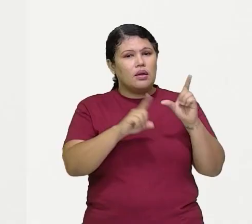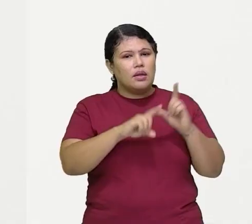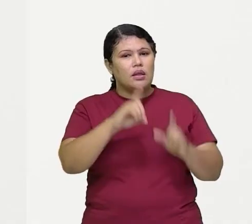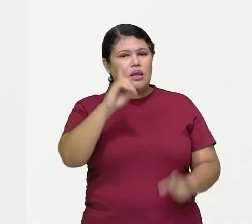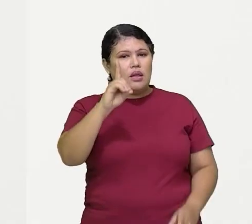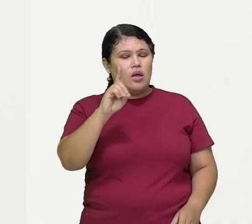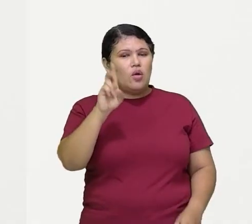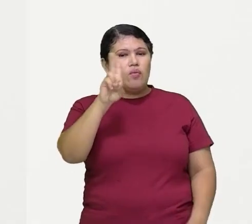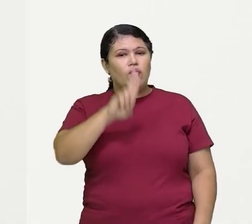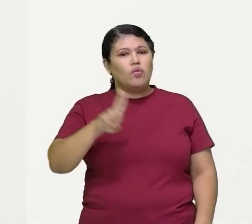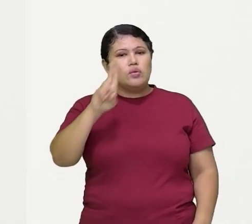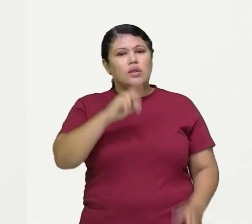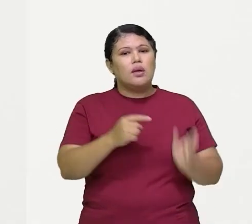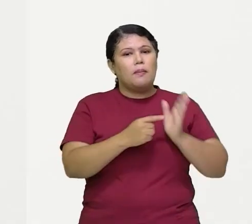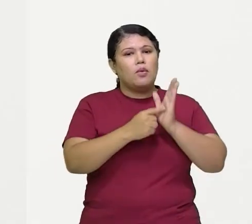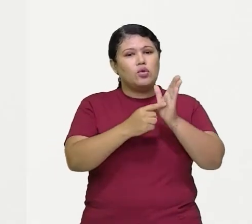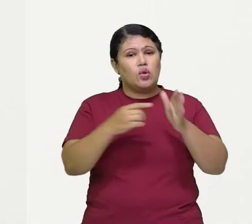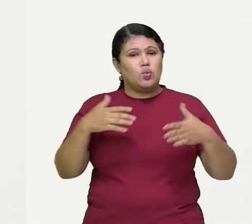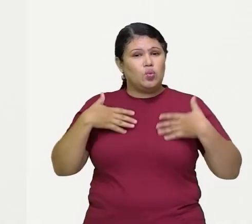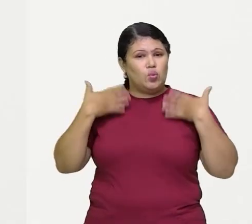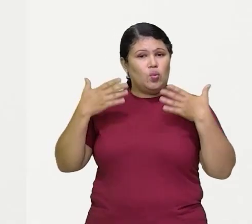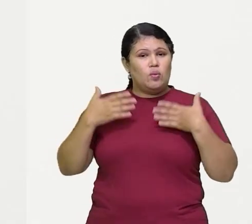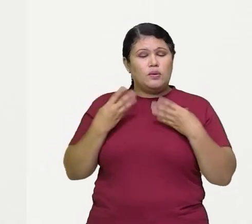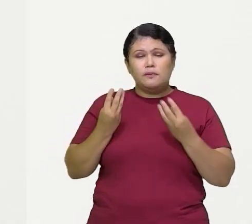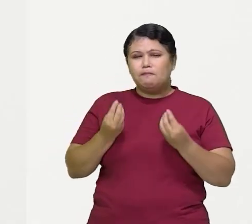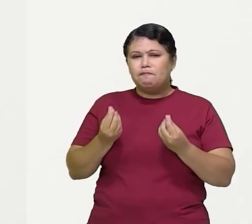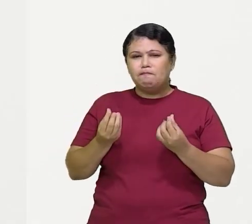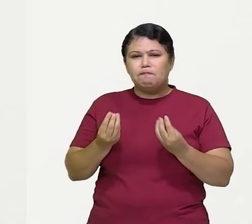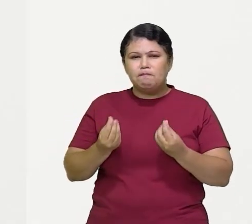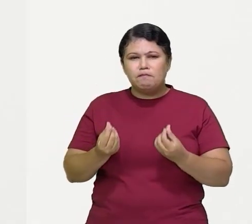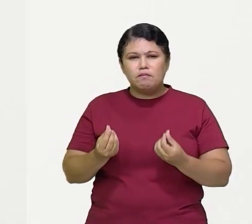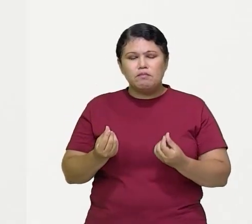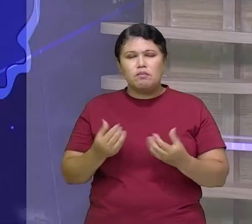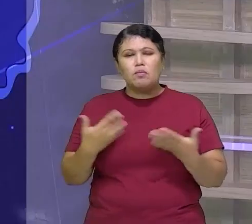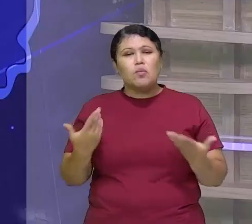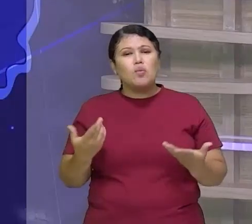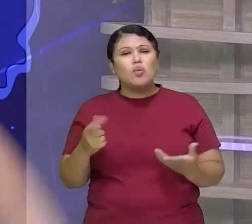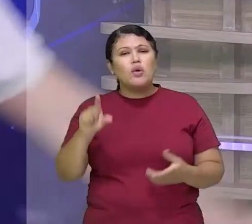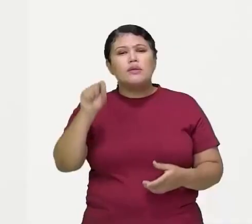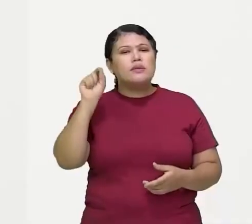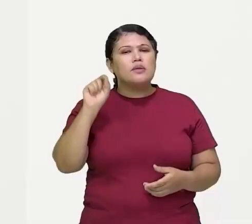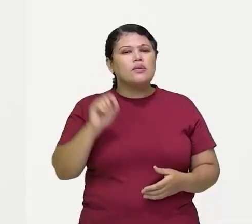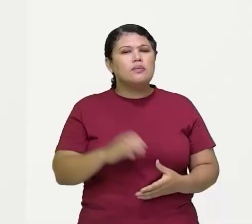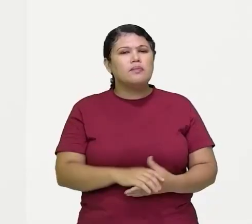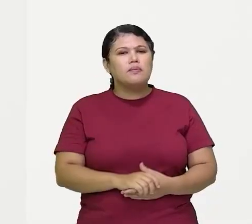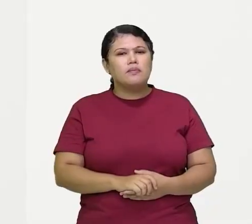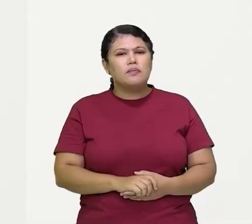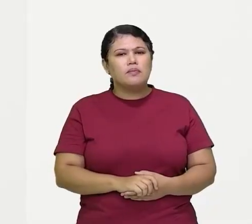foi usada para indicar surpresa e hesitação. E aí, vamos ver quem acertou?